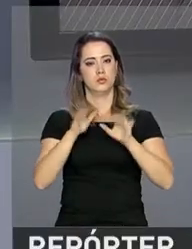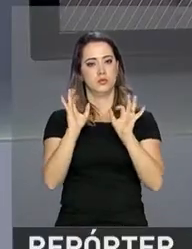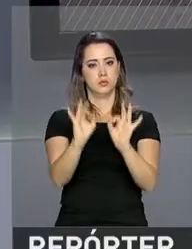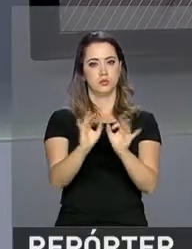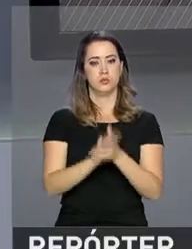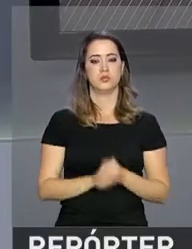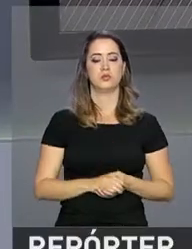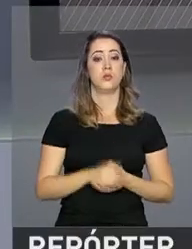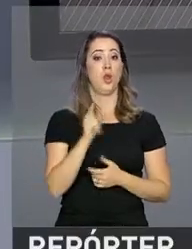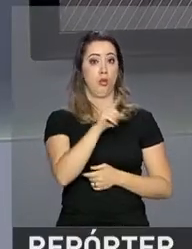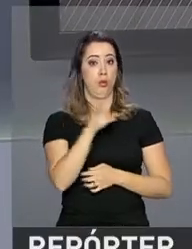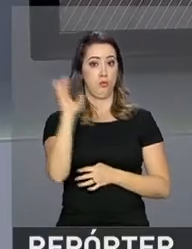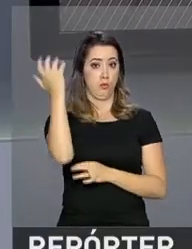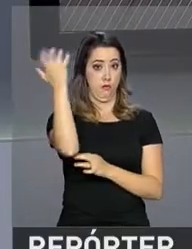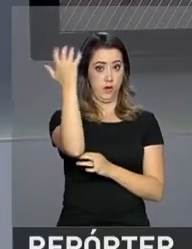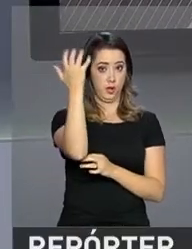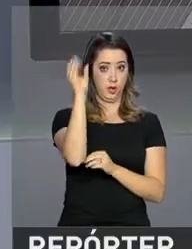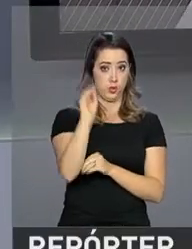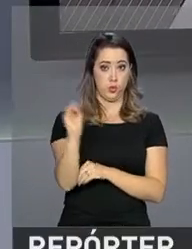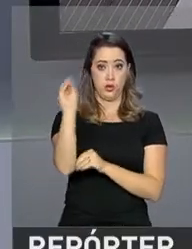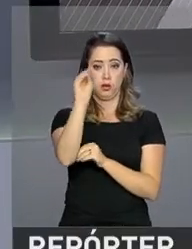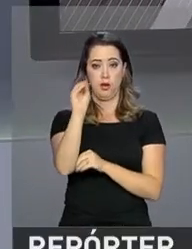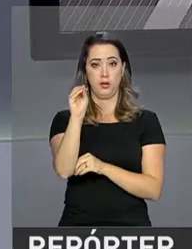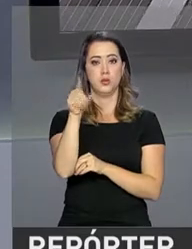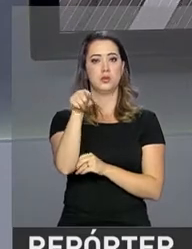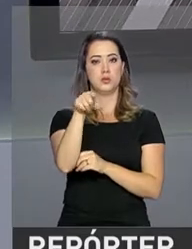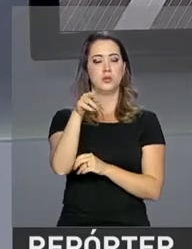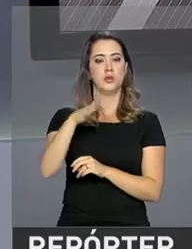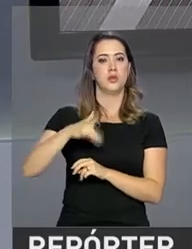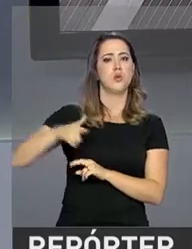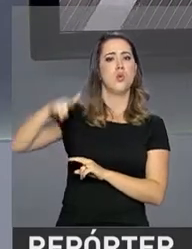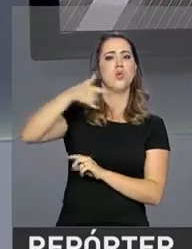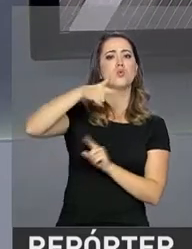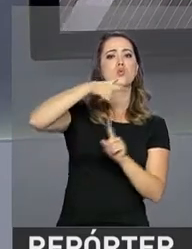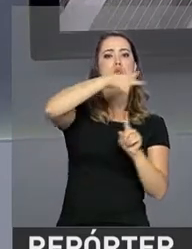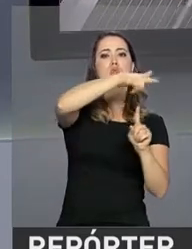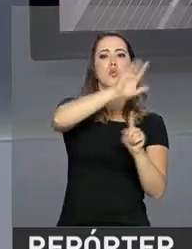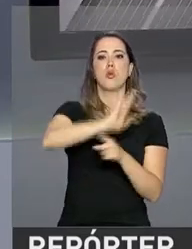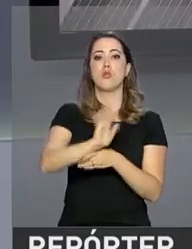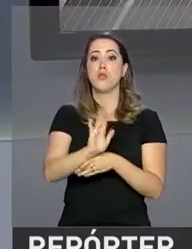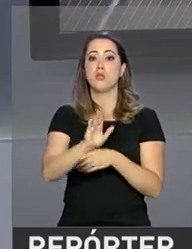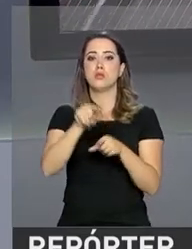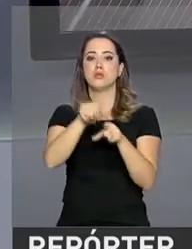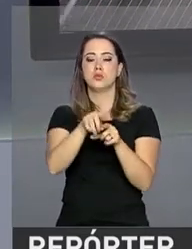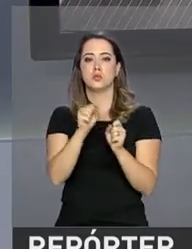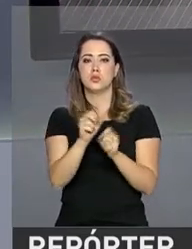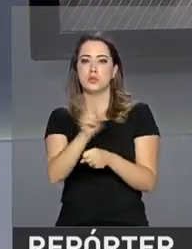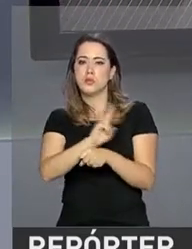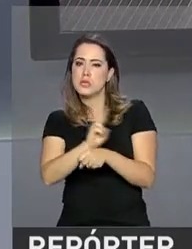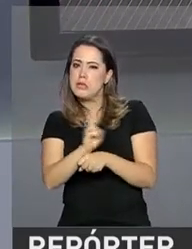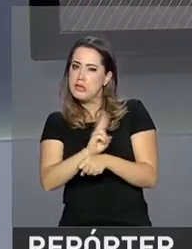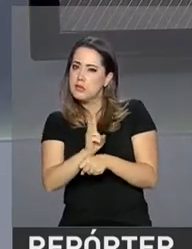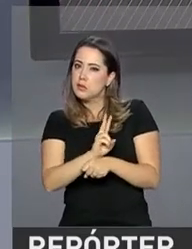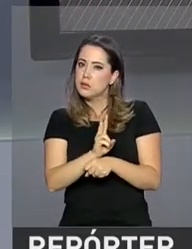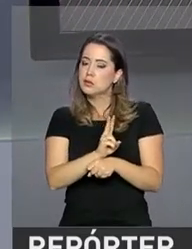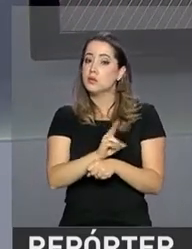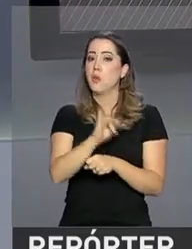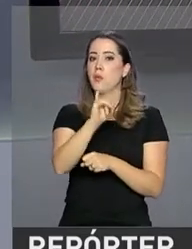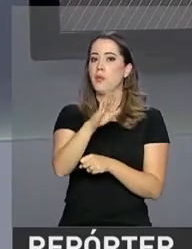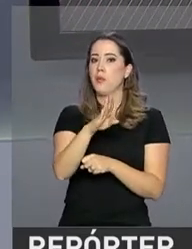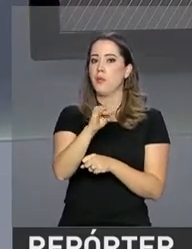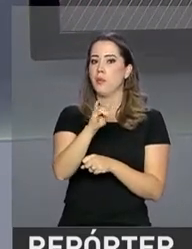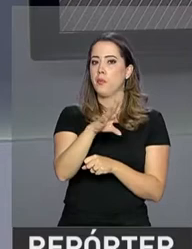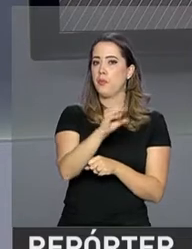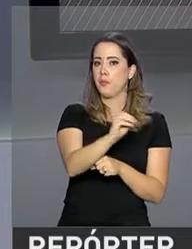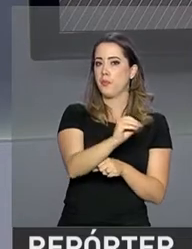serviço florestal brasileiro as imagens dos drones podem ser utilizados na fiscalização das florestas pelo instituto chico mendes o